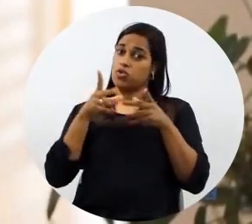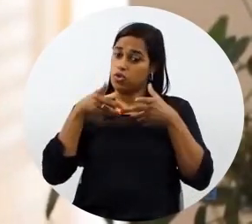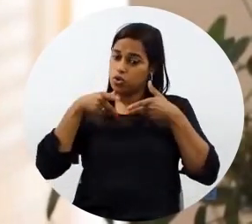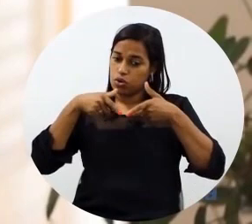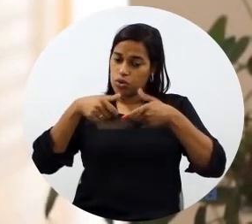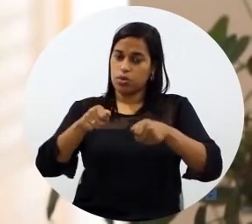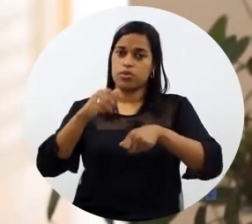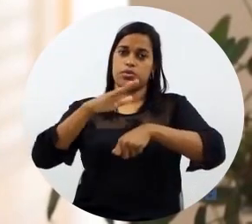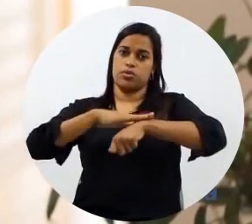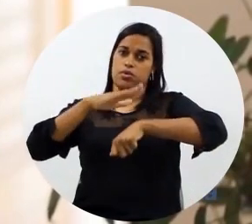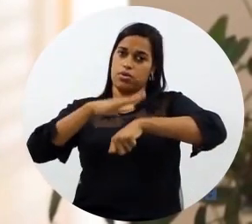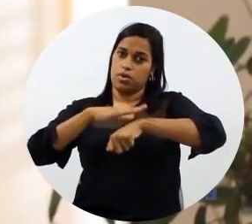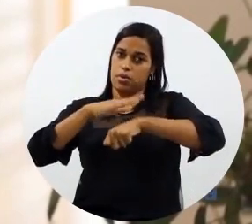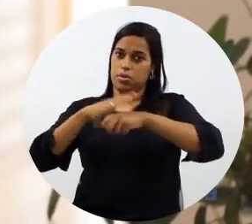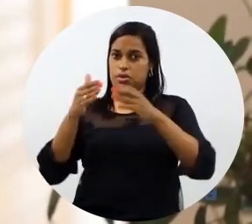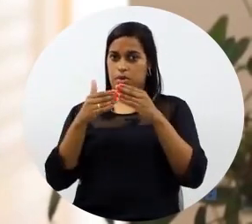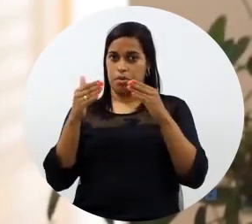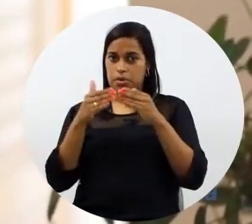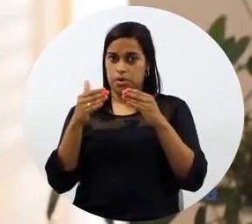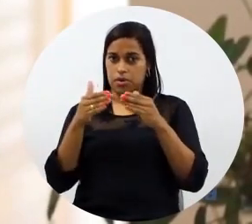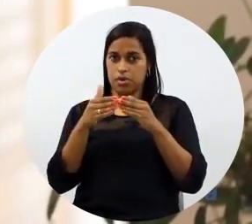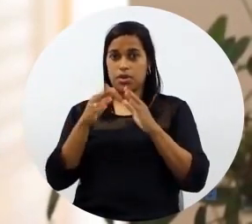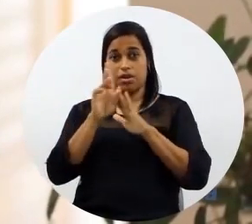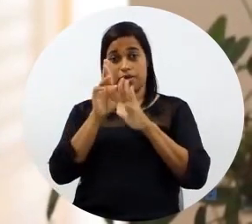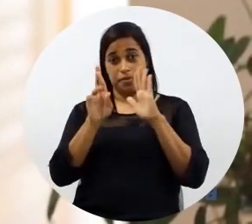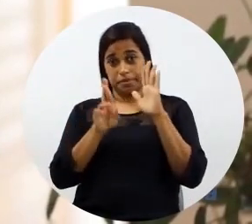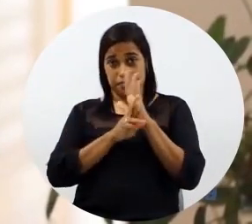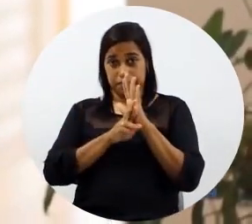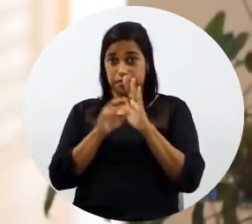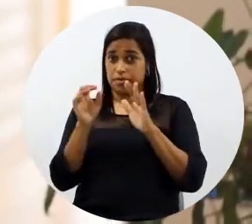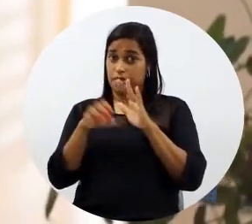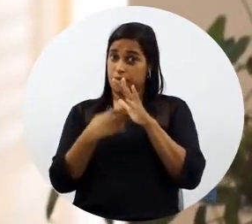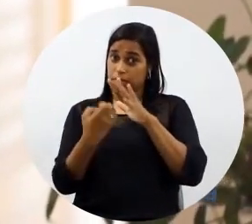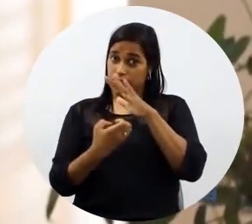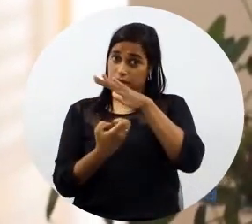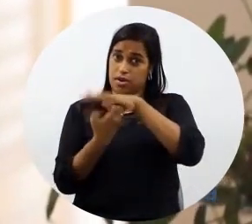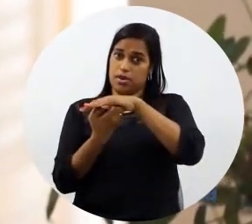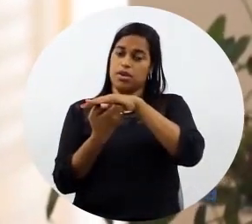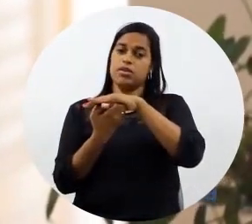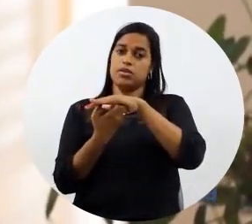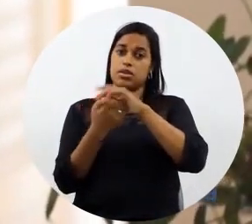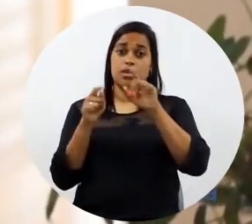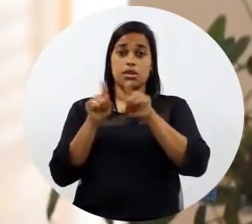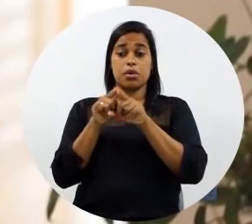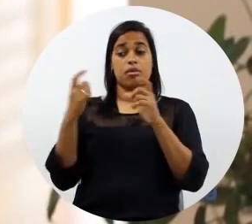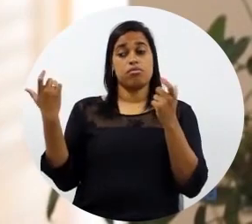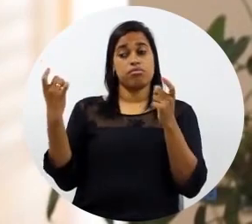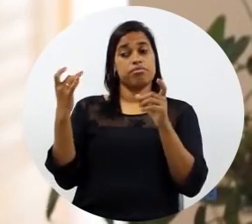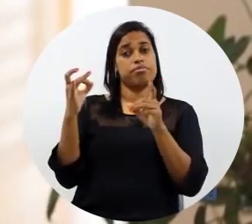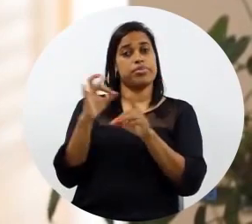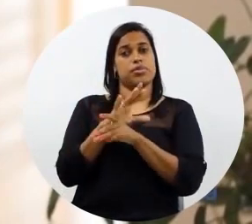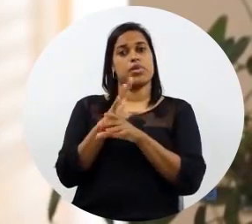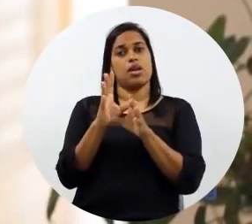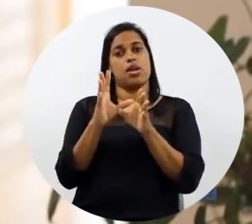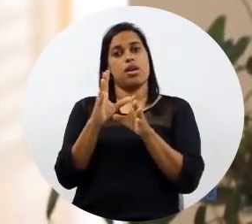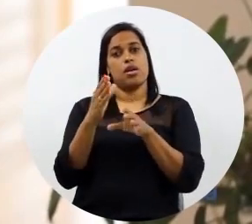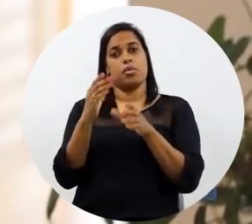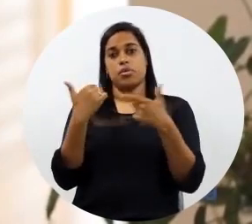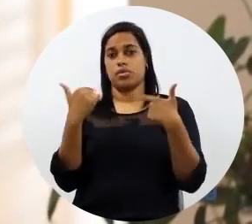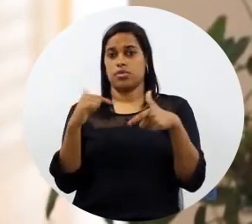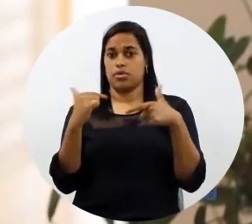do que é exigido, do que é normatizado pela empresa, mas quando termina o expediente ele faz,